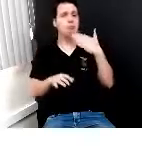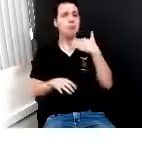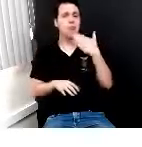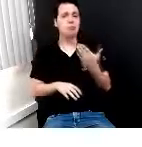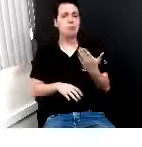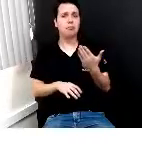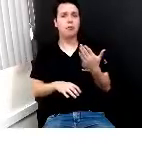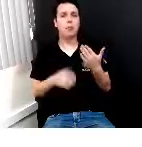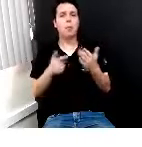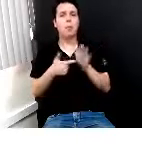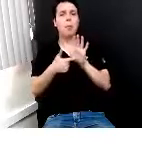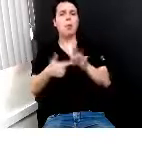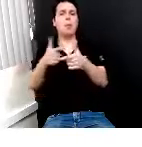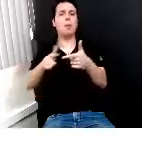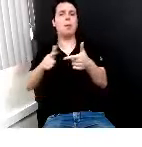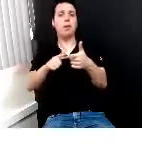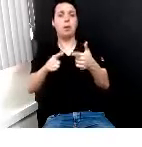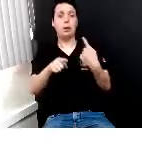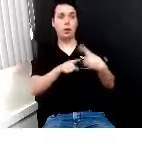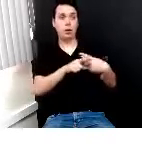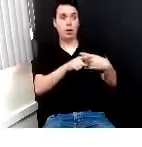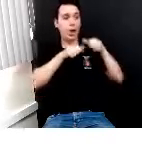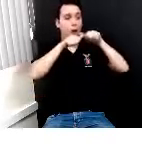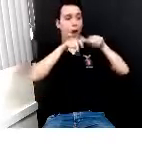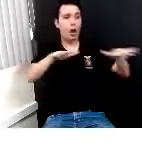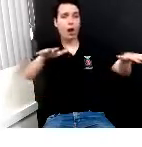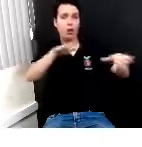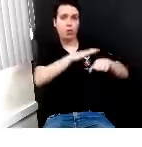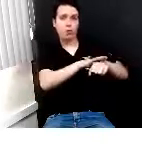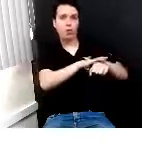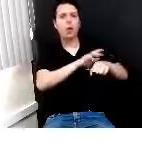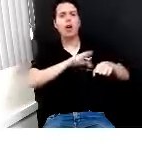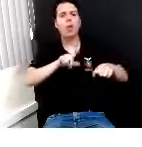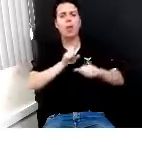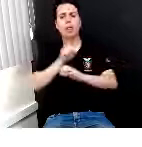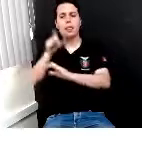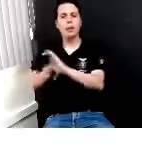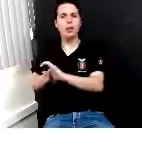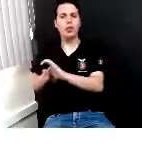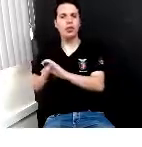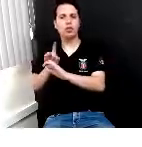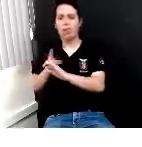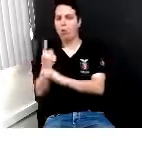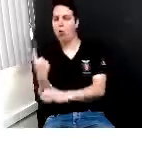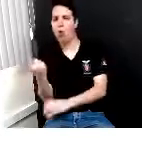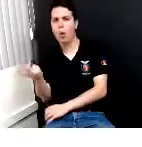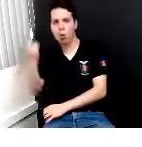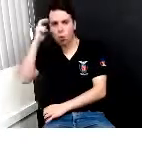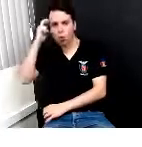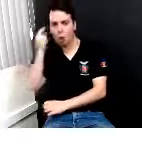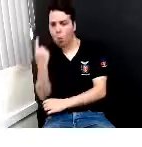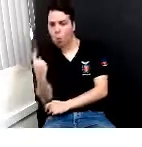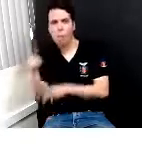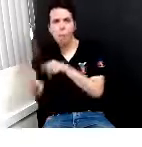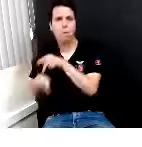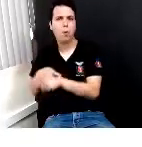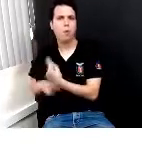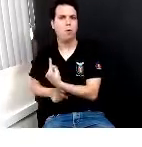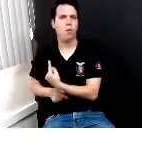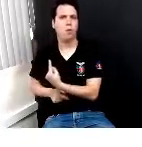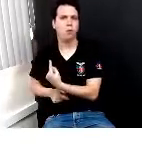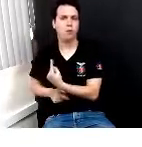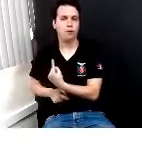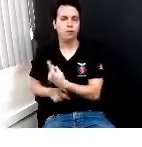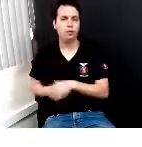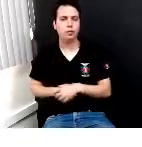problematizar. Porque, efetivamente, a propagação dessa doença não depende de uma específica cultura de um determinado povo. Né?